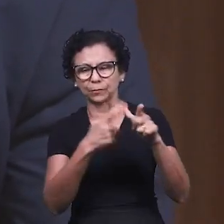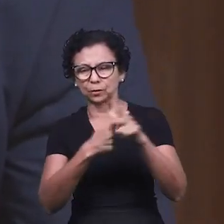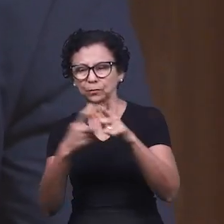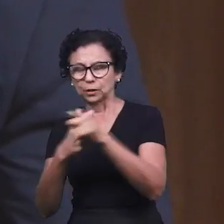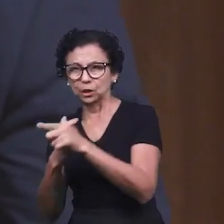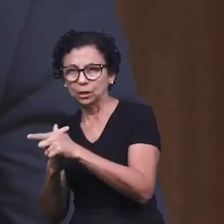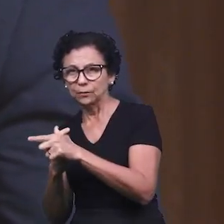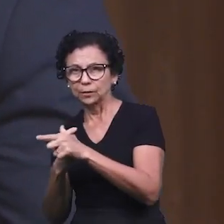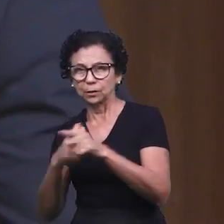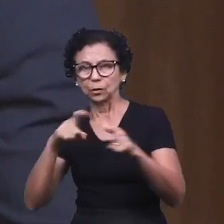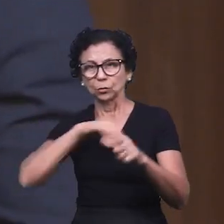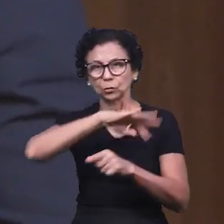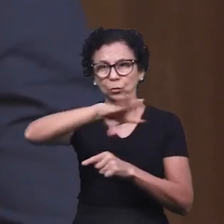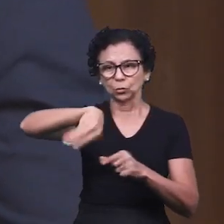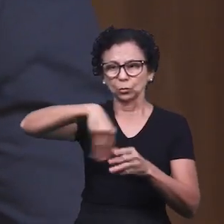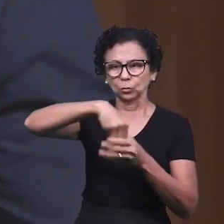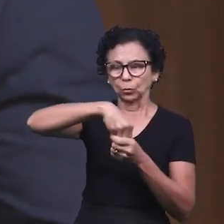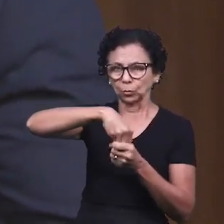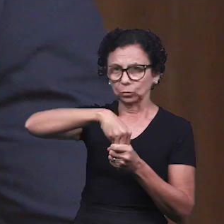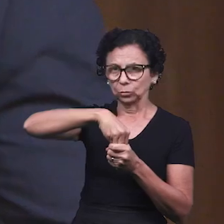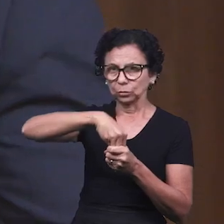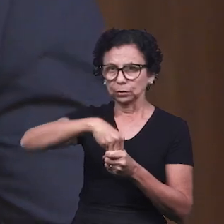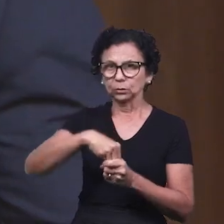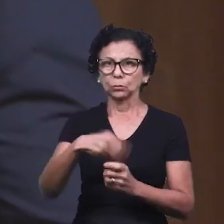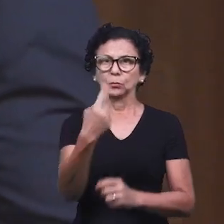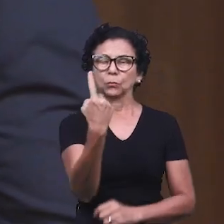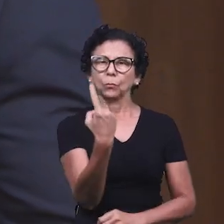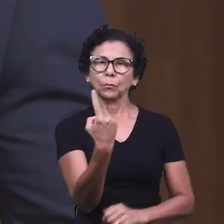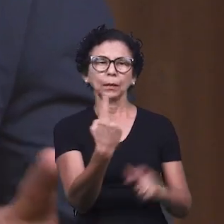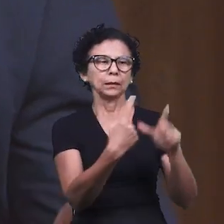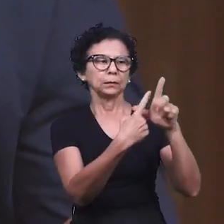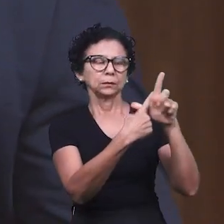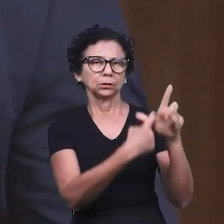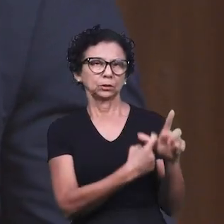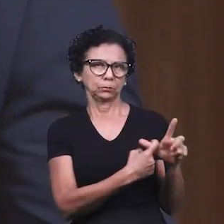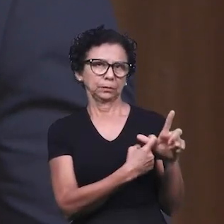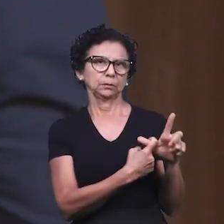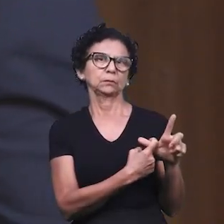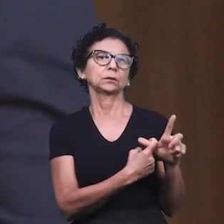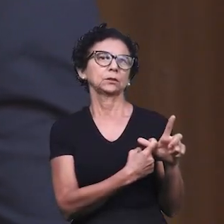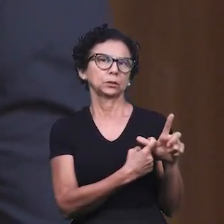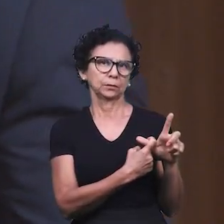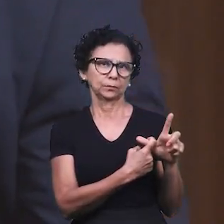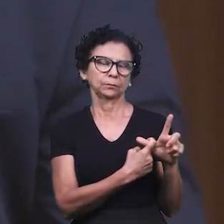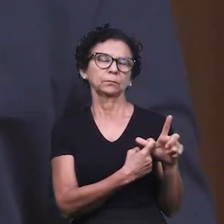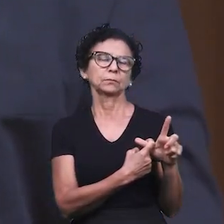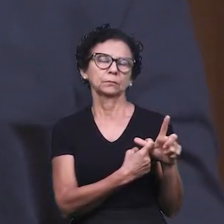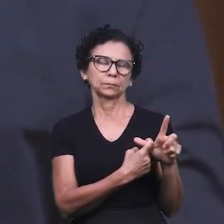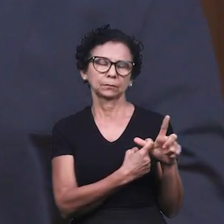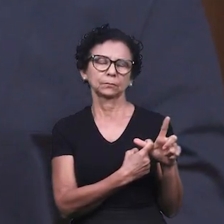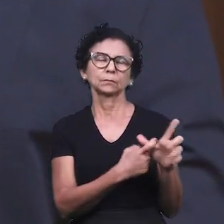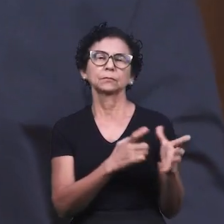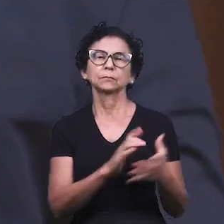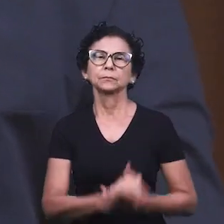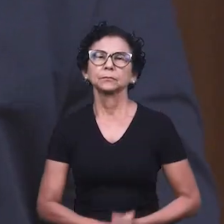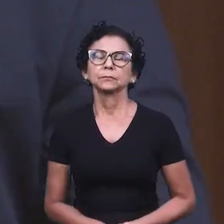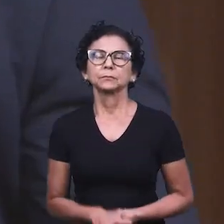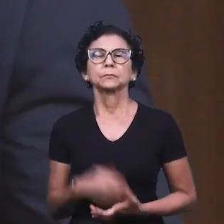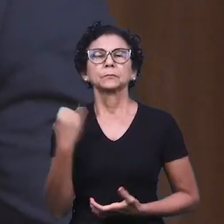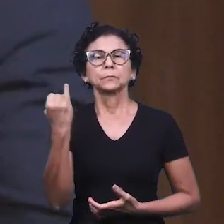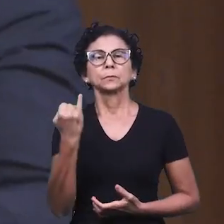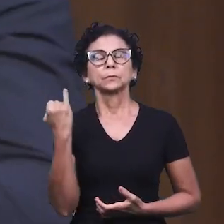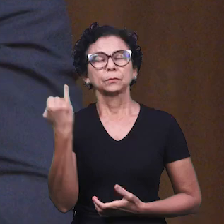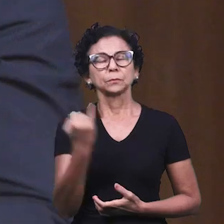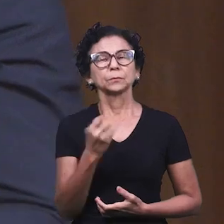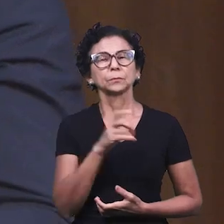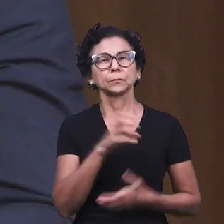essa proposta de renegociar junto ao PROCON, Ministério Público ou a Defensoria Pública, o credor, ele imediatamente tem que